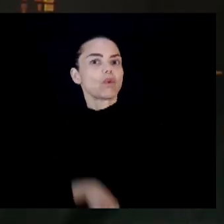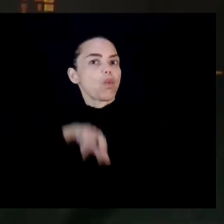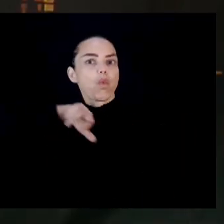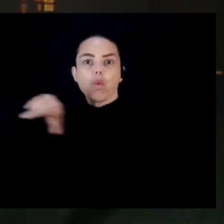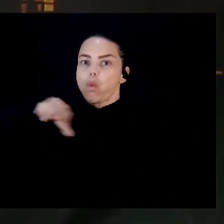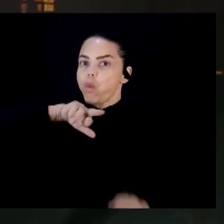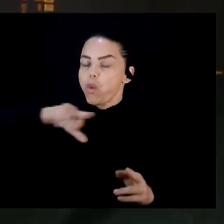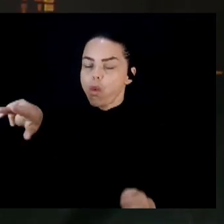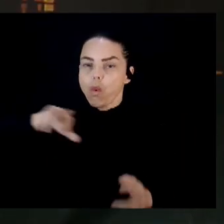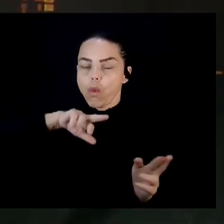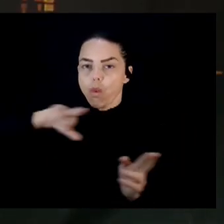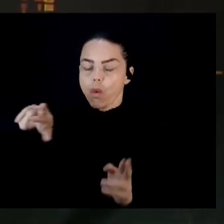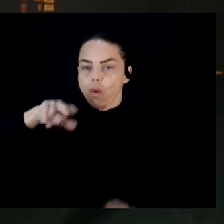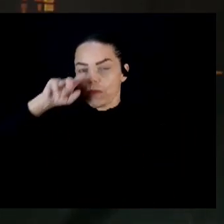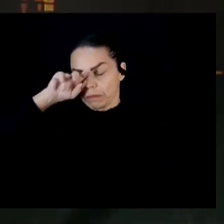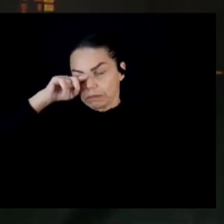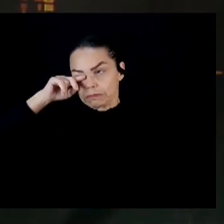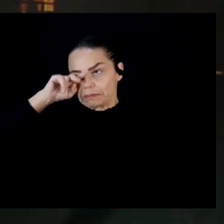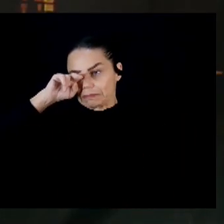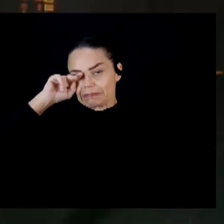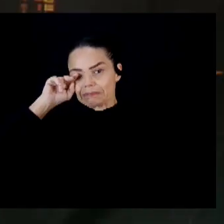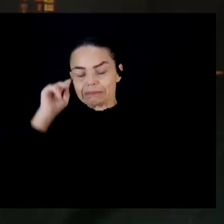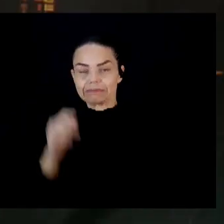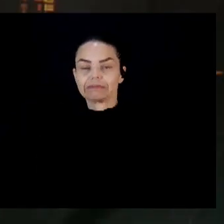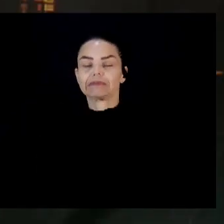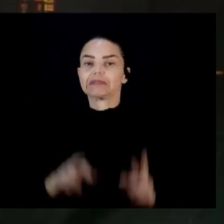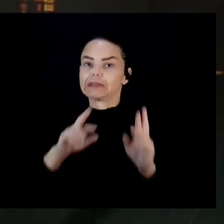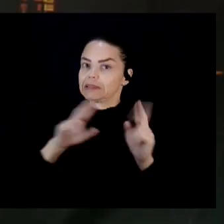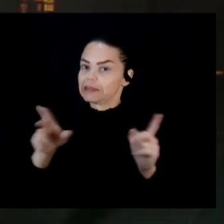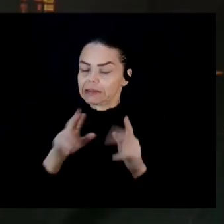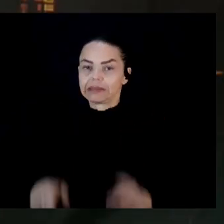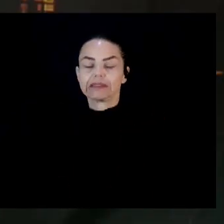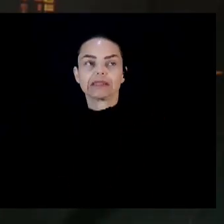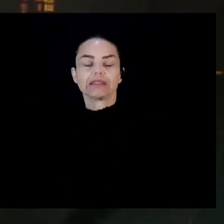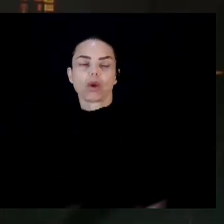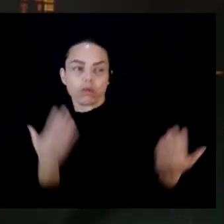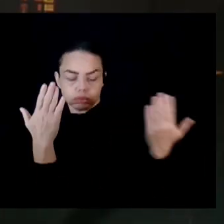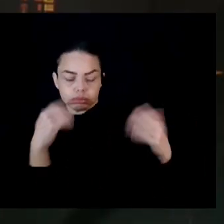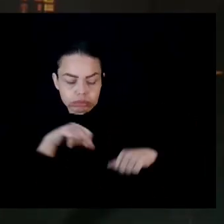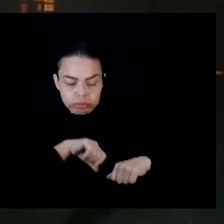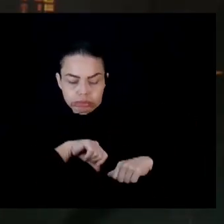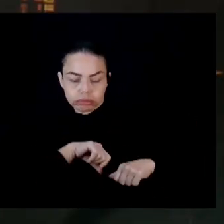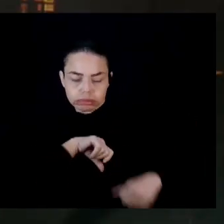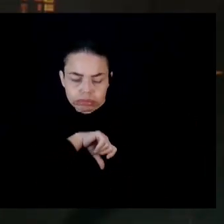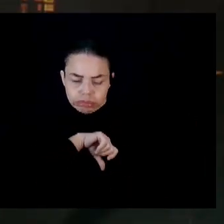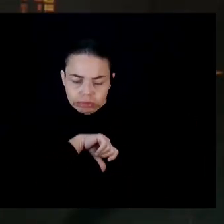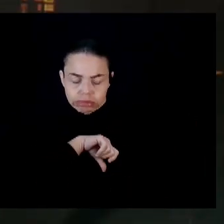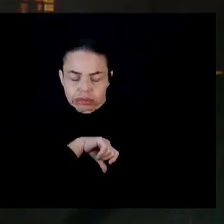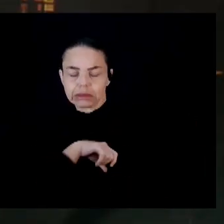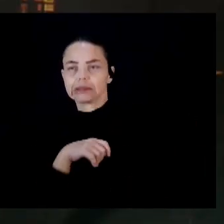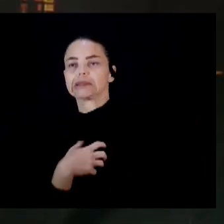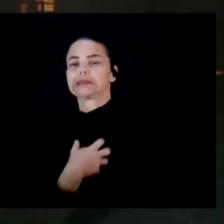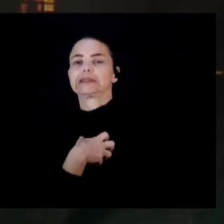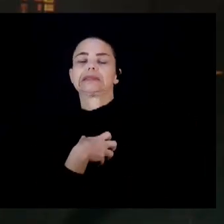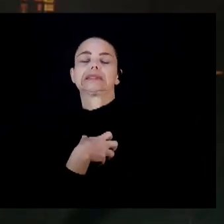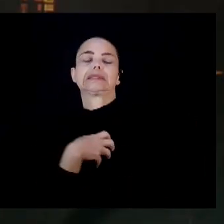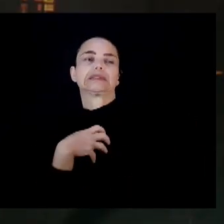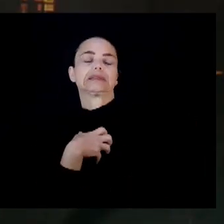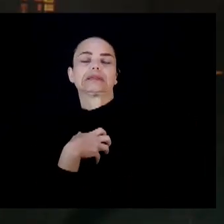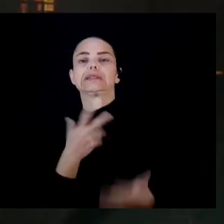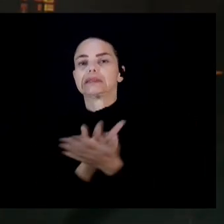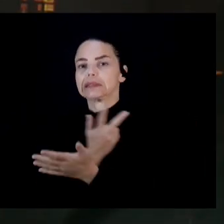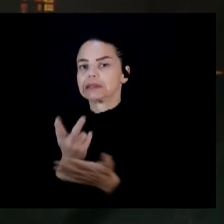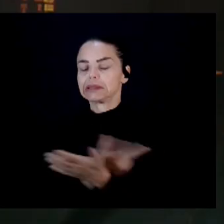aí pode vir a frustração, a comparação, a sensação de que está fazendo algo errado. Em tempos